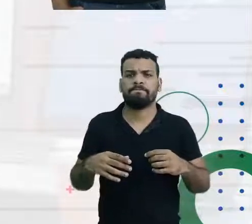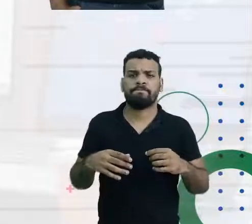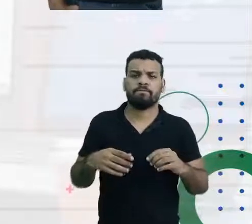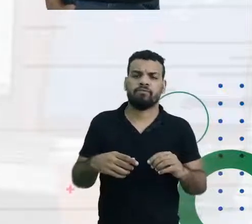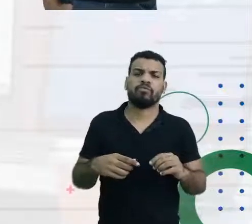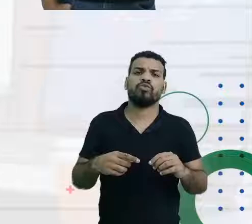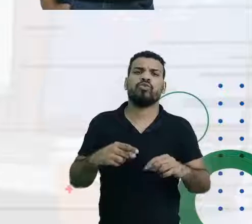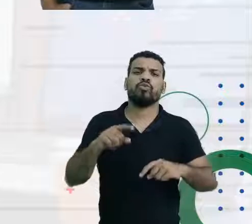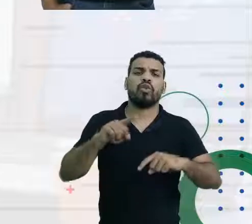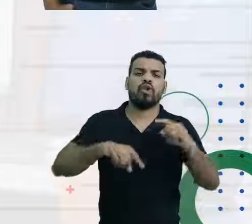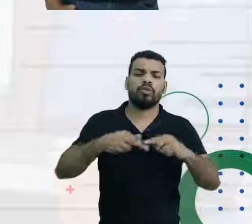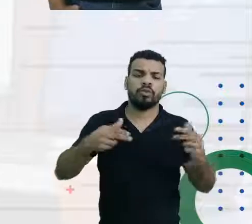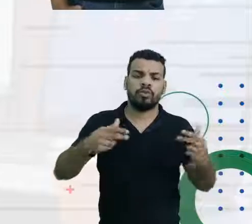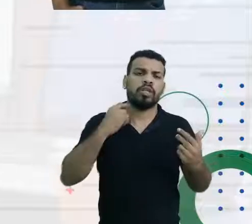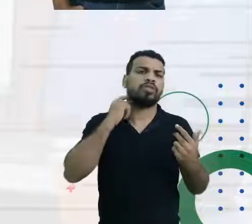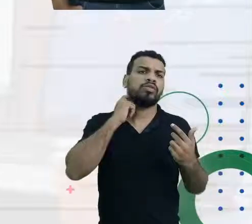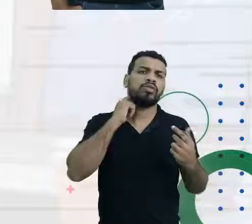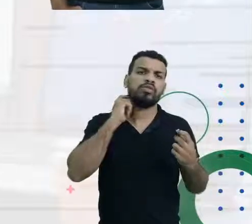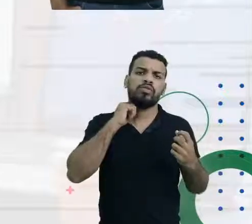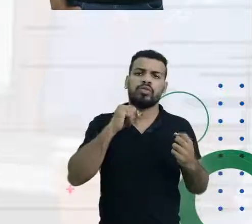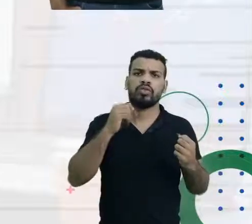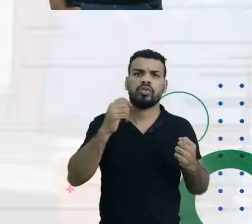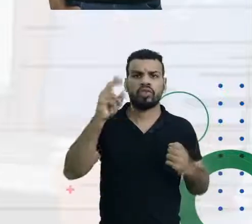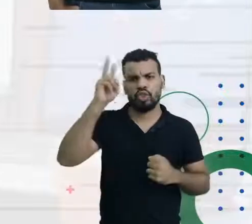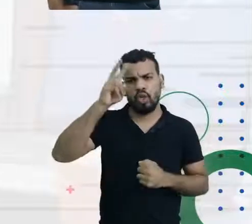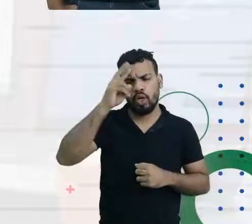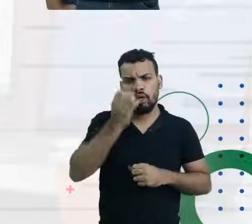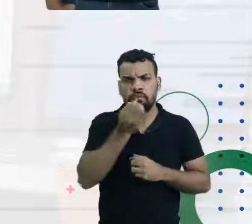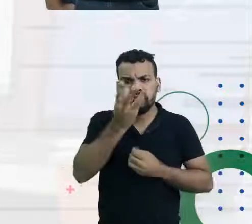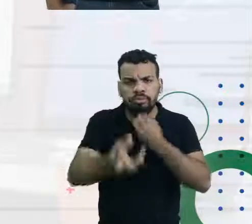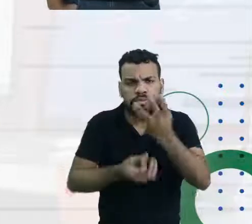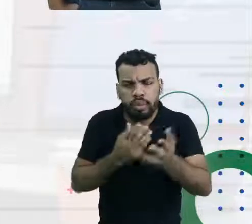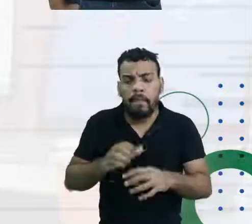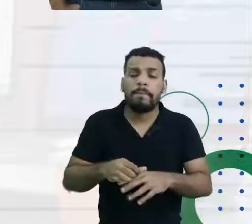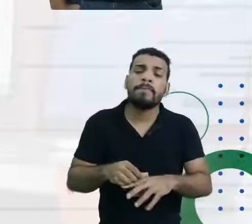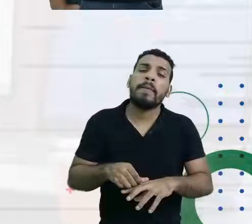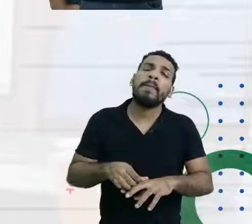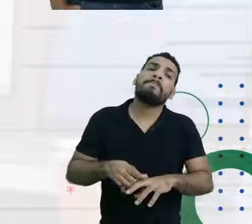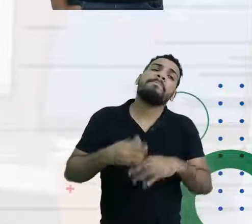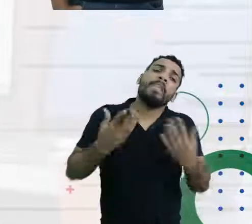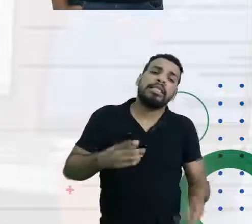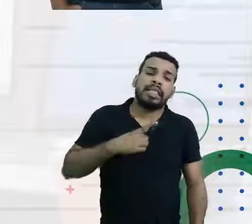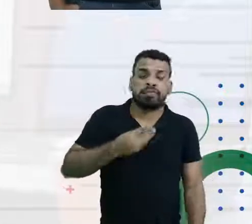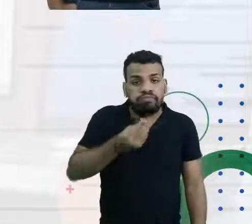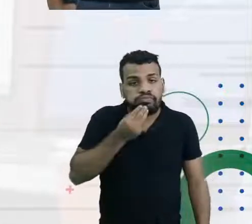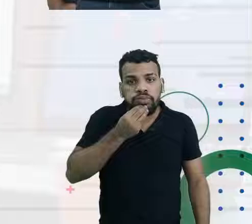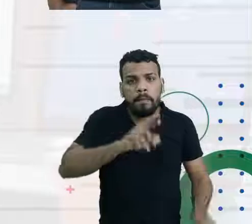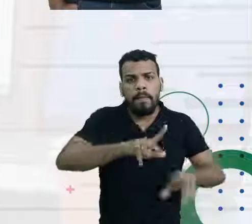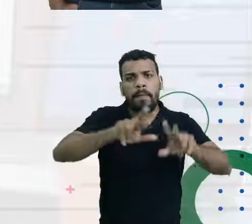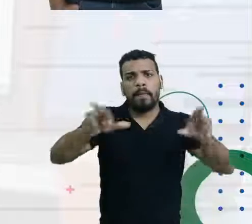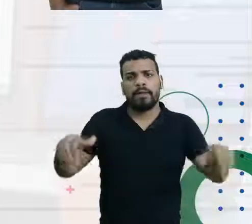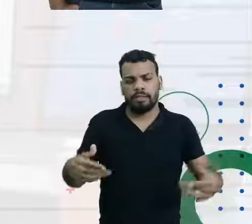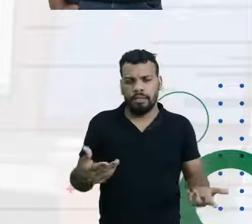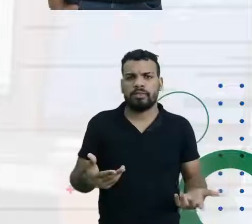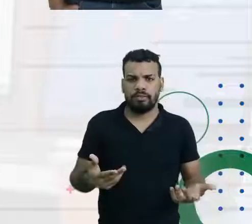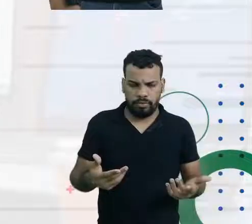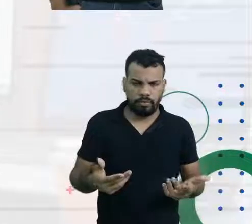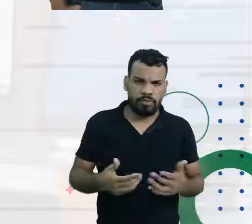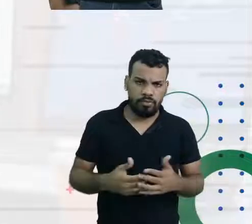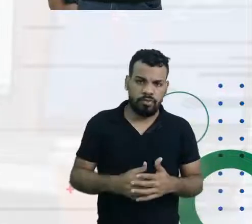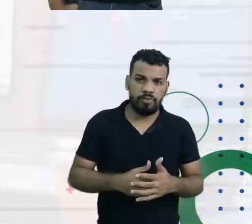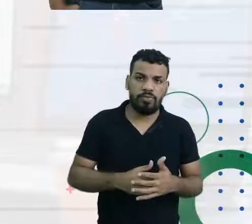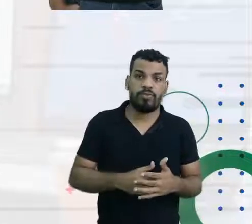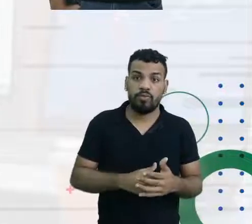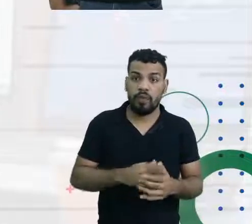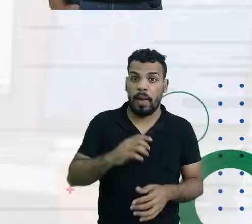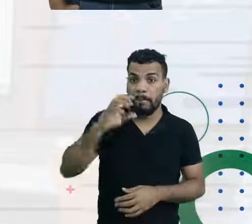enfatizar objetos, para contar uma história, mas existe uma possibilidade infinita de utilização dessas cores e a gente